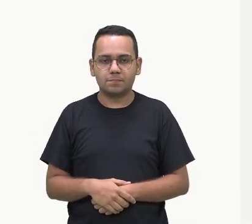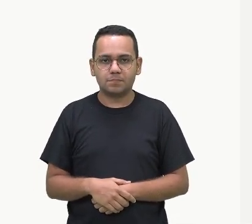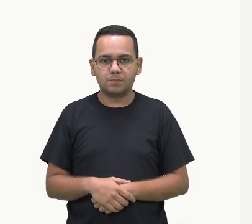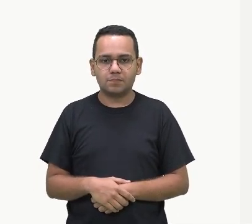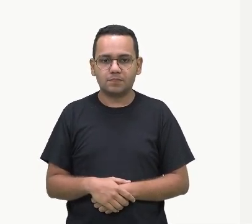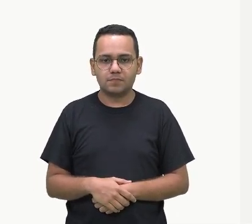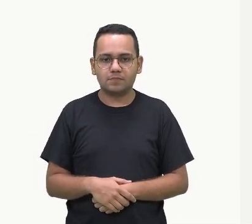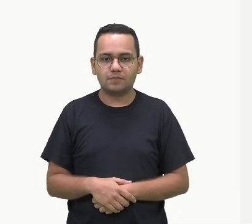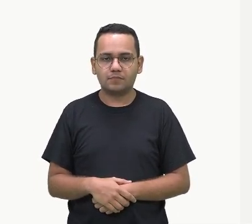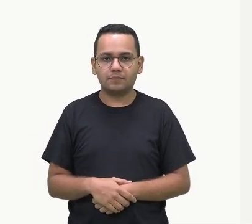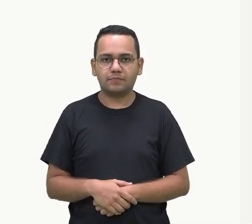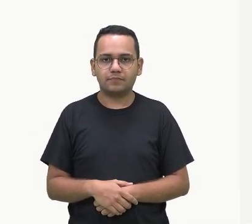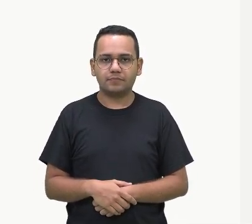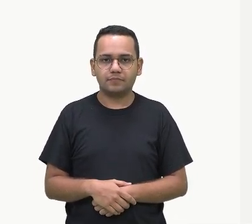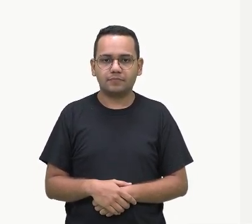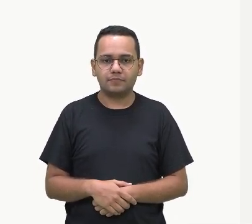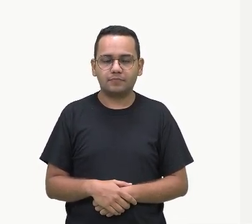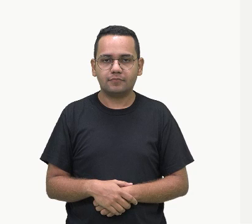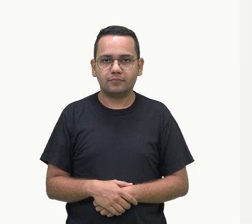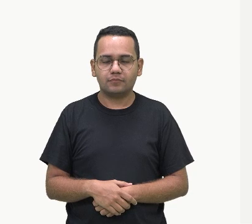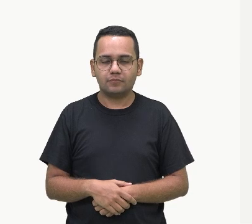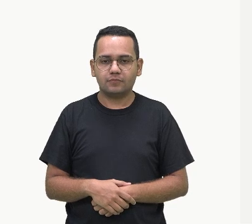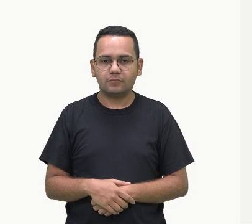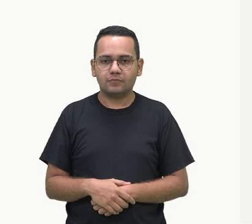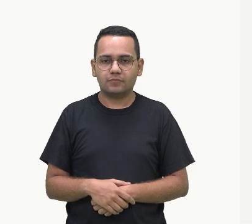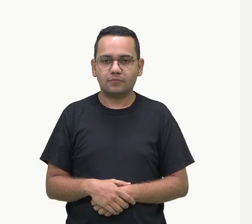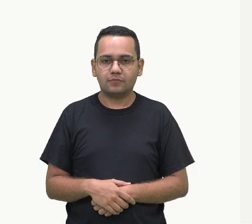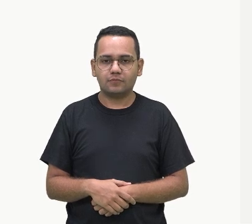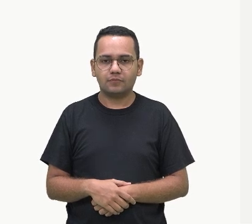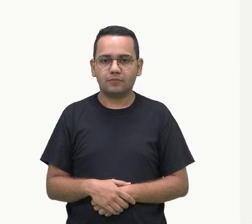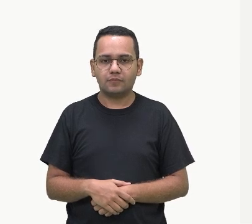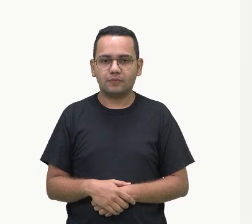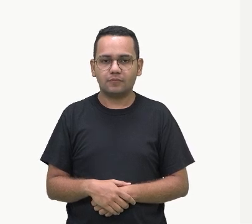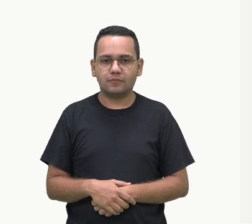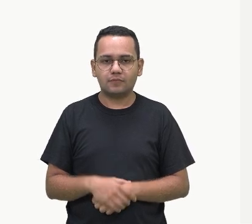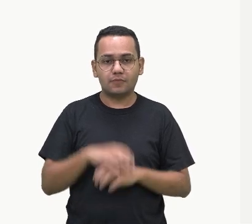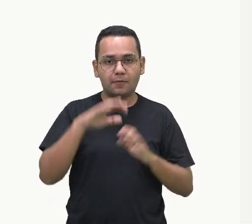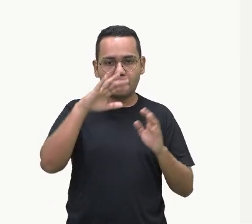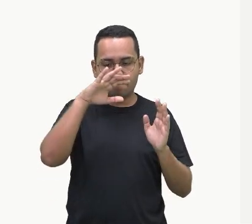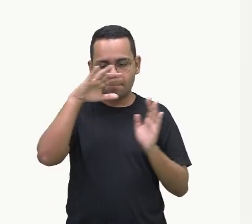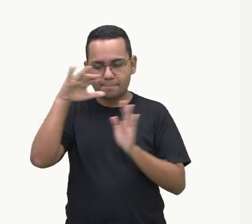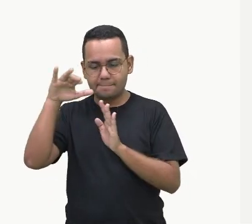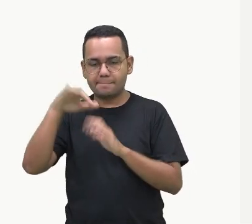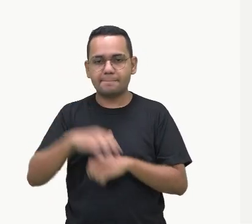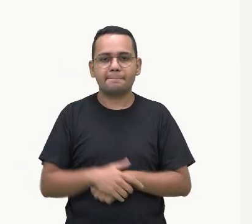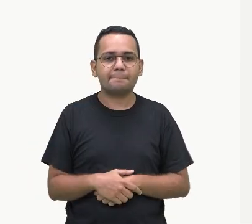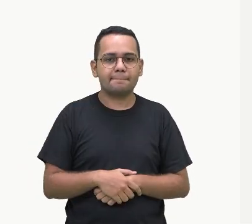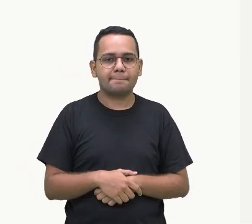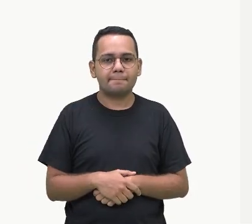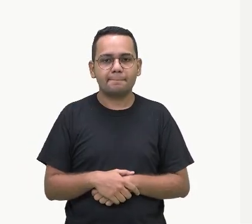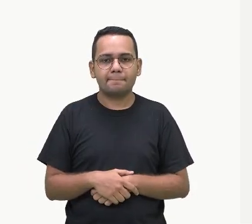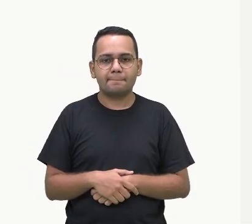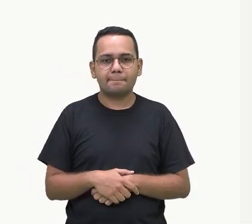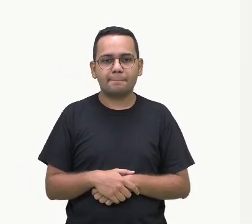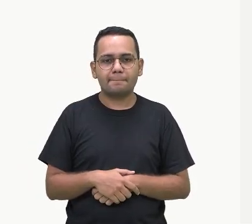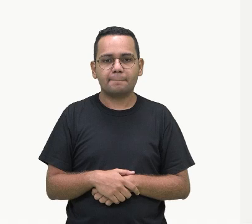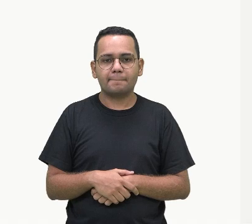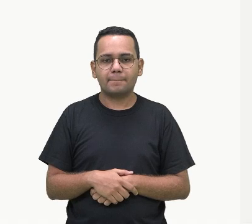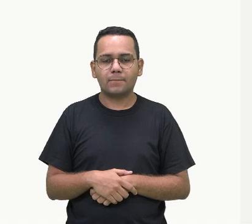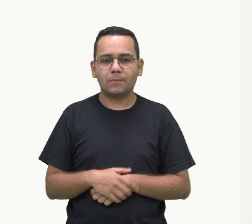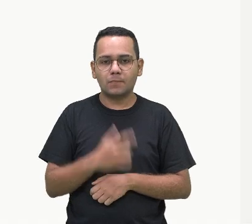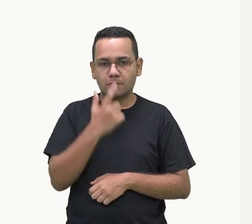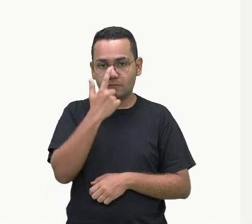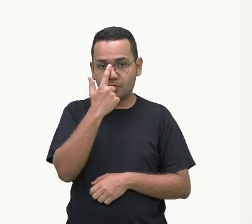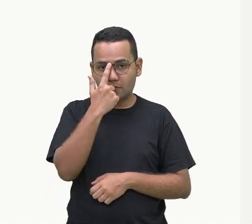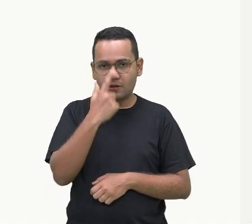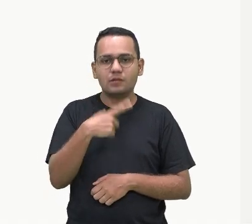Ok? Então, além disso, a gente também tem algumas outras